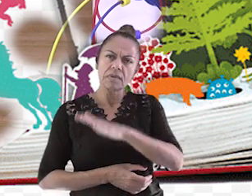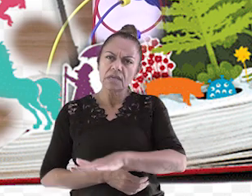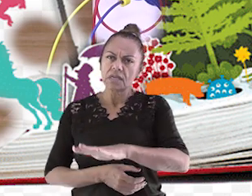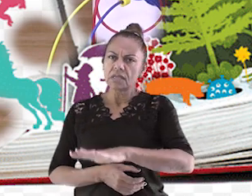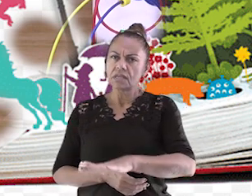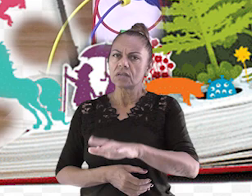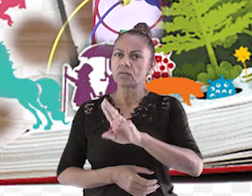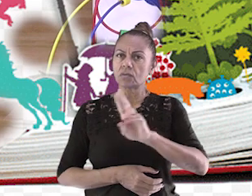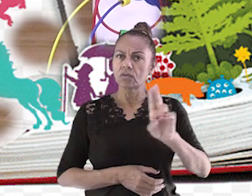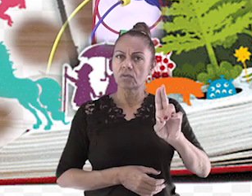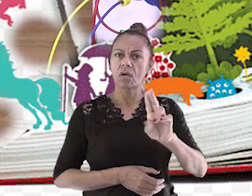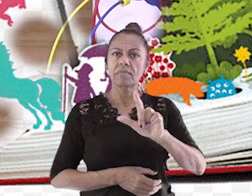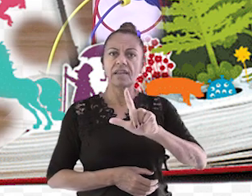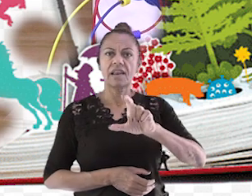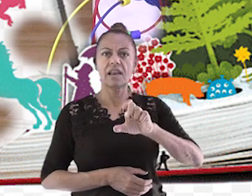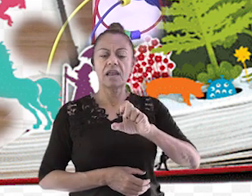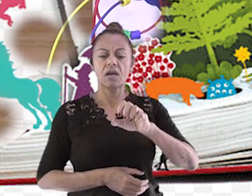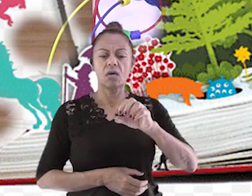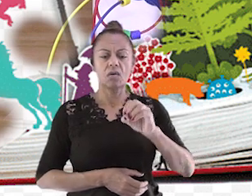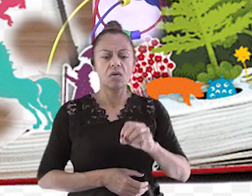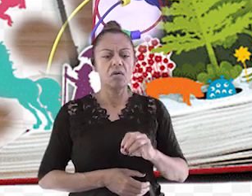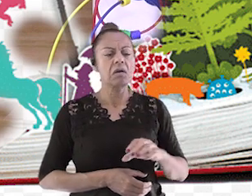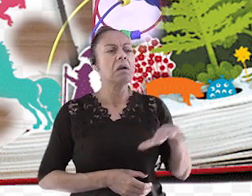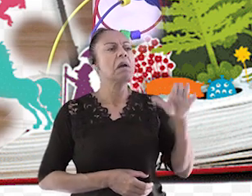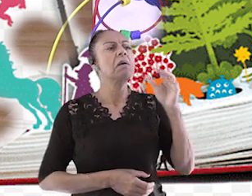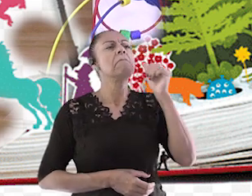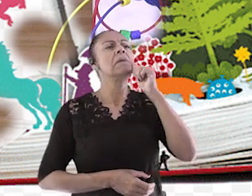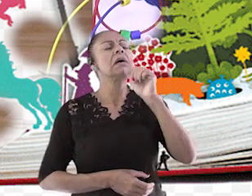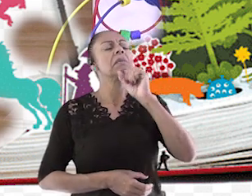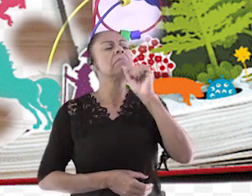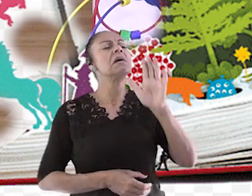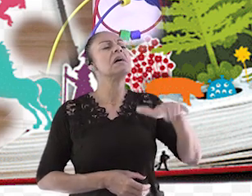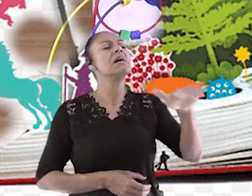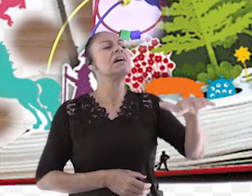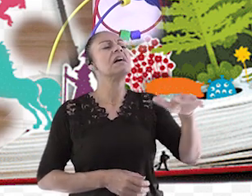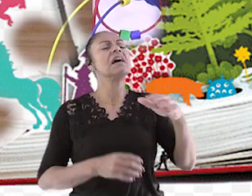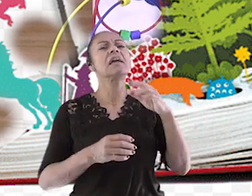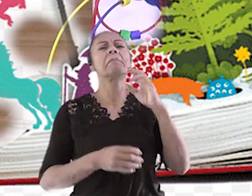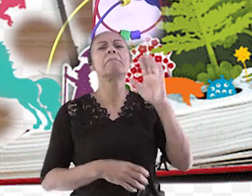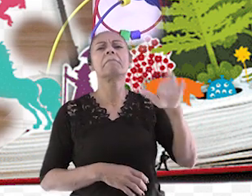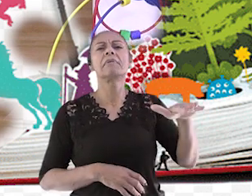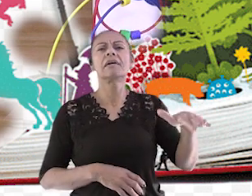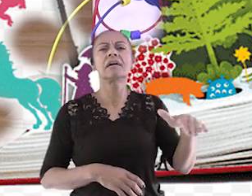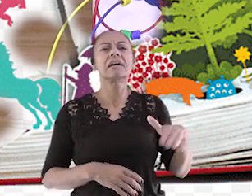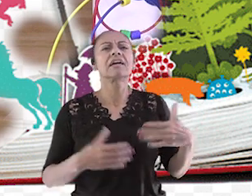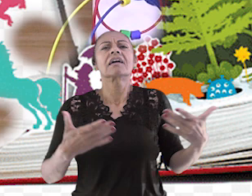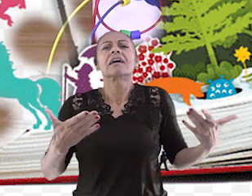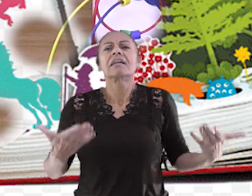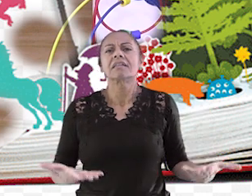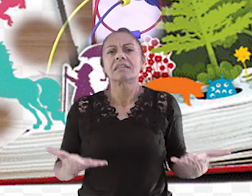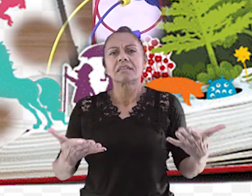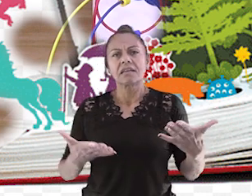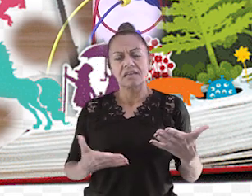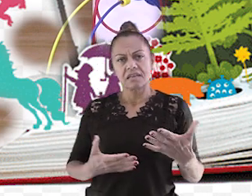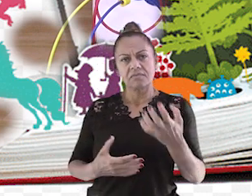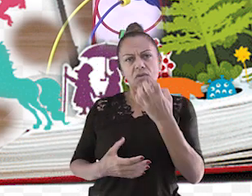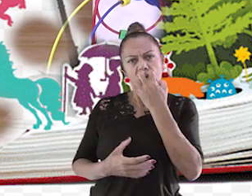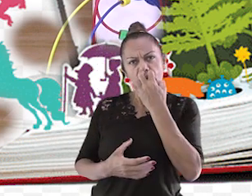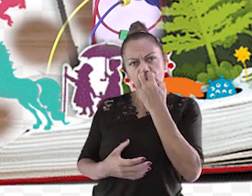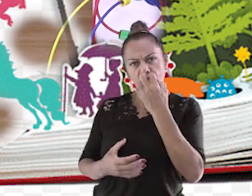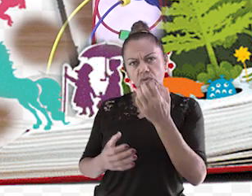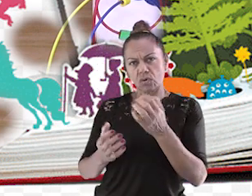Mãe, cadê meu ursinho? A mãe respondeu: Você guardou quando eu mandei,